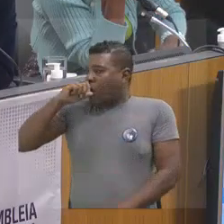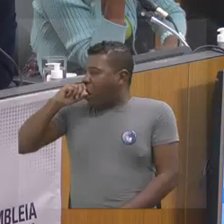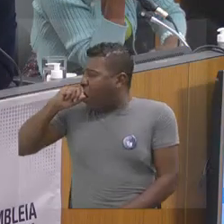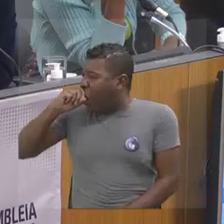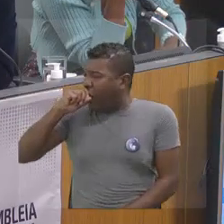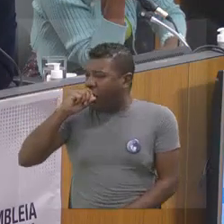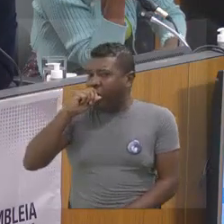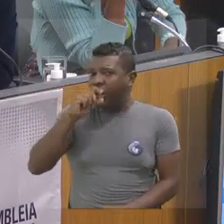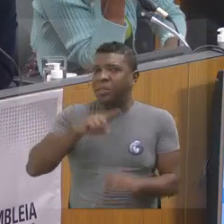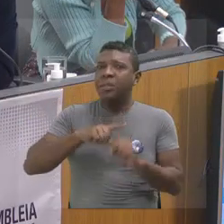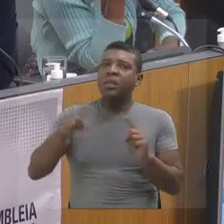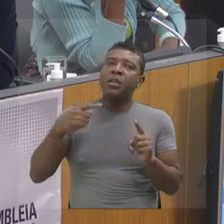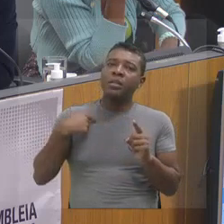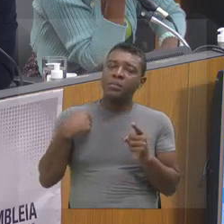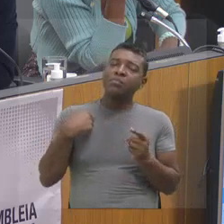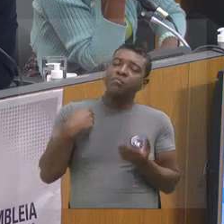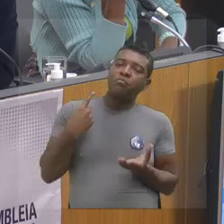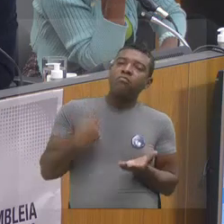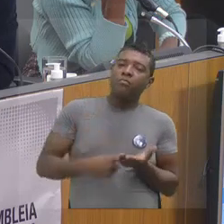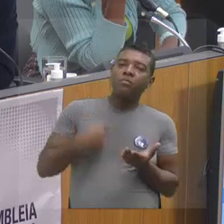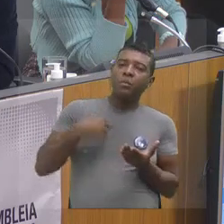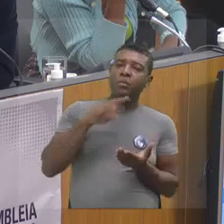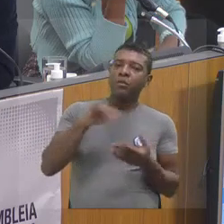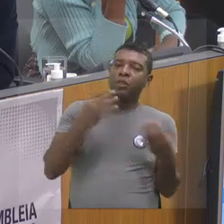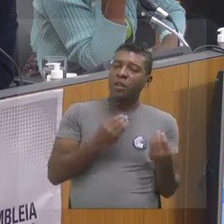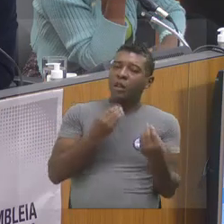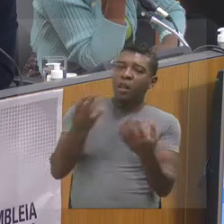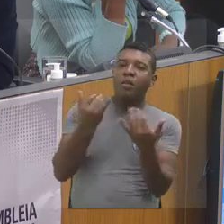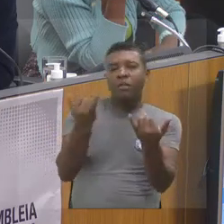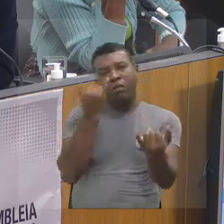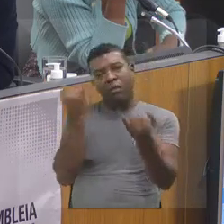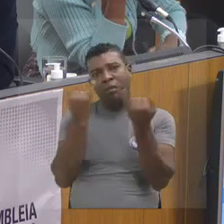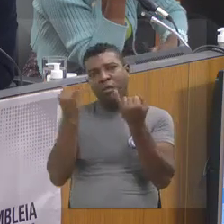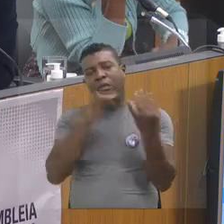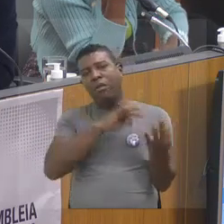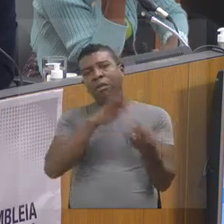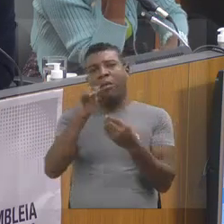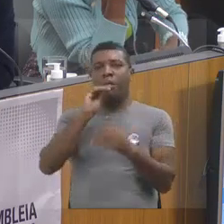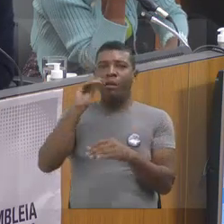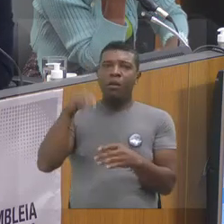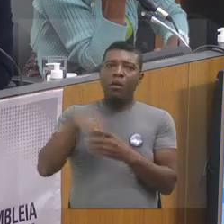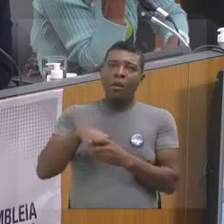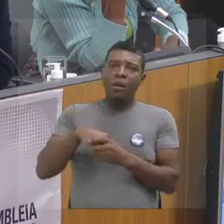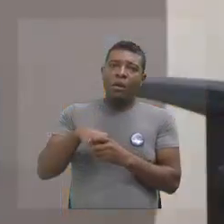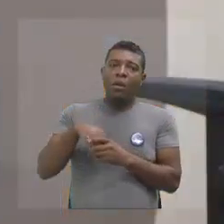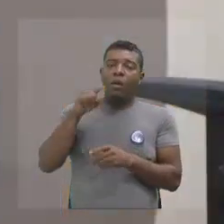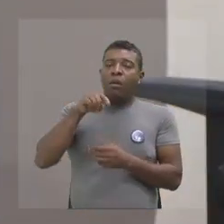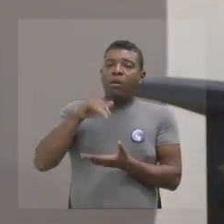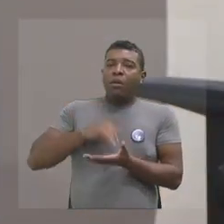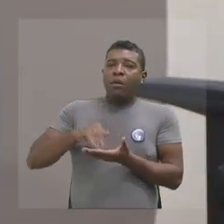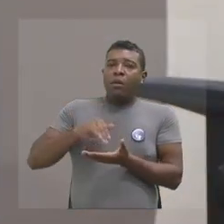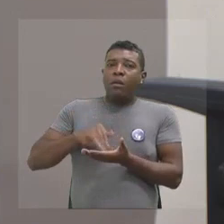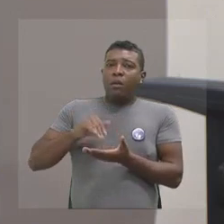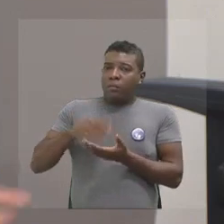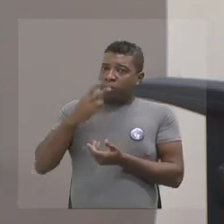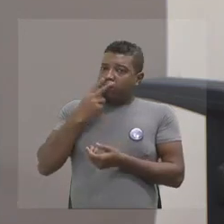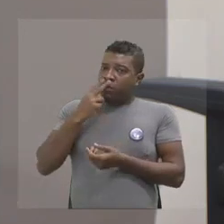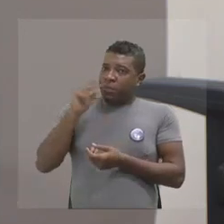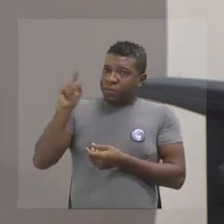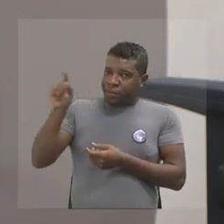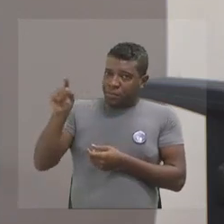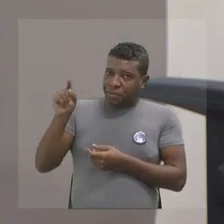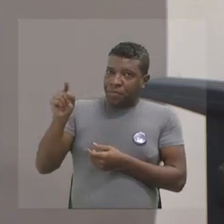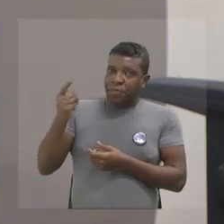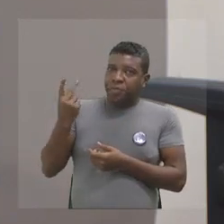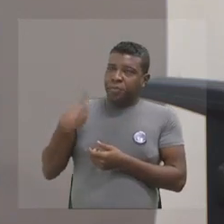informações e até Deputado eu sempre o secretário do espírito que nós nos tornamos foi